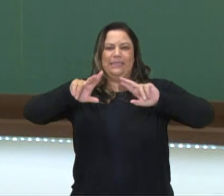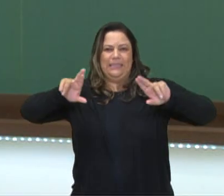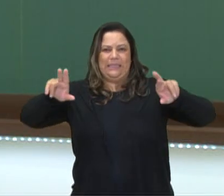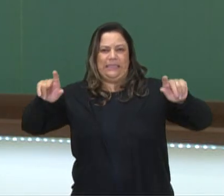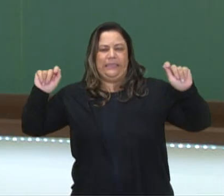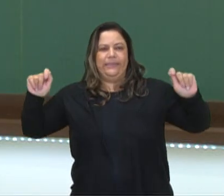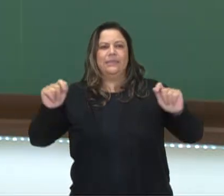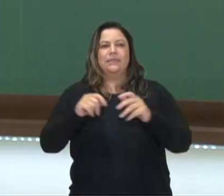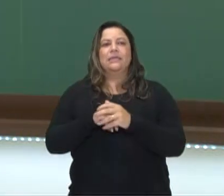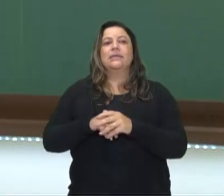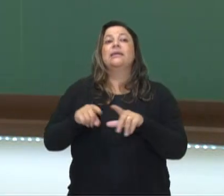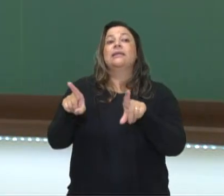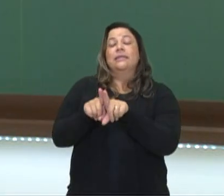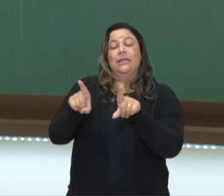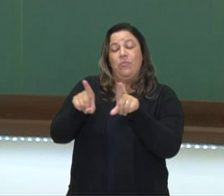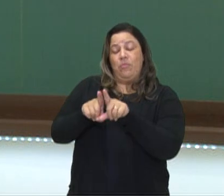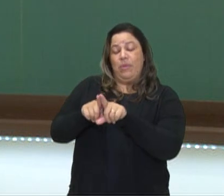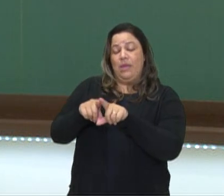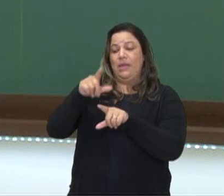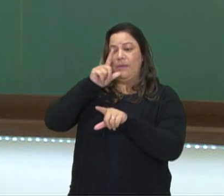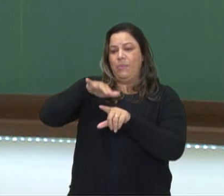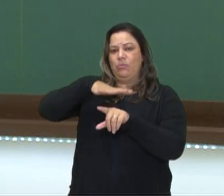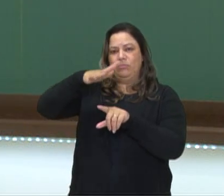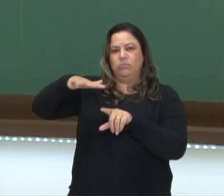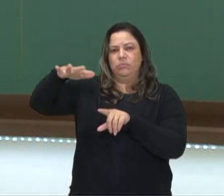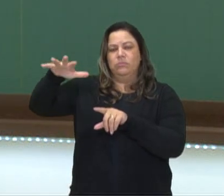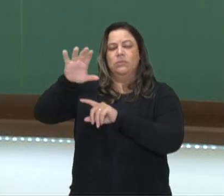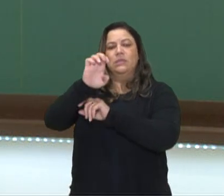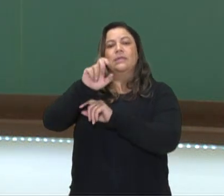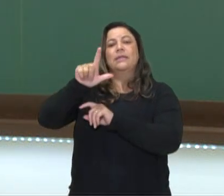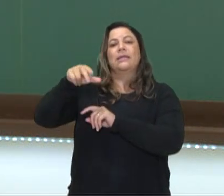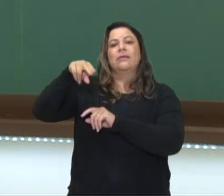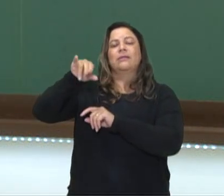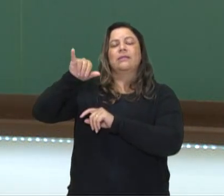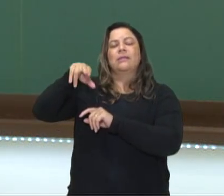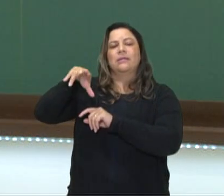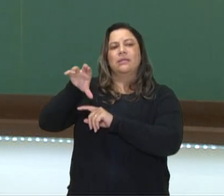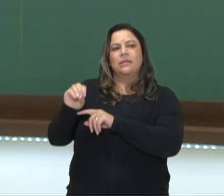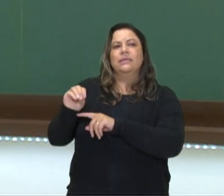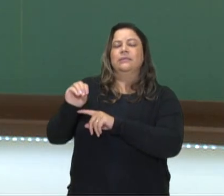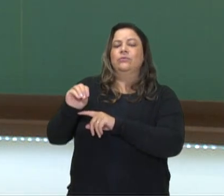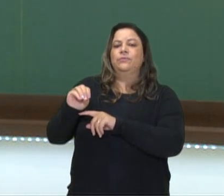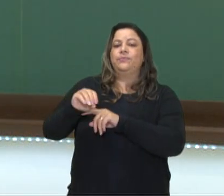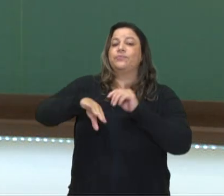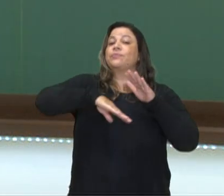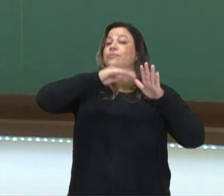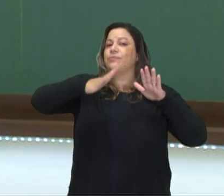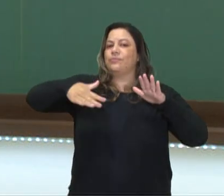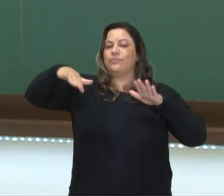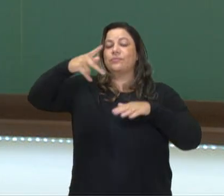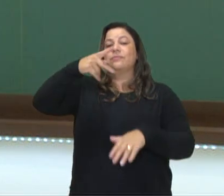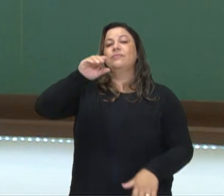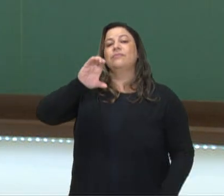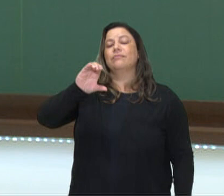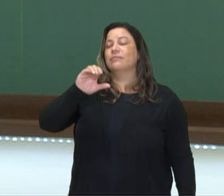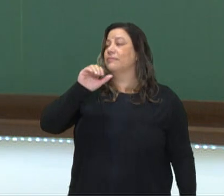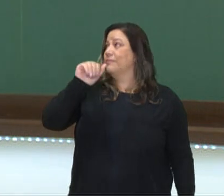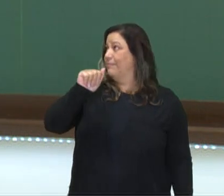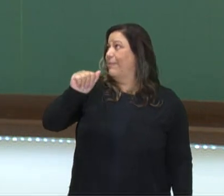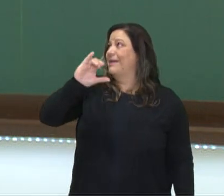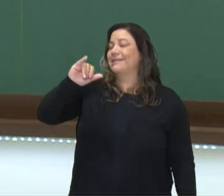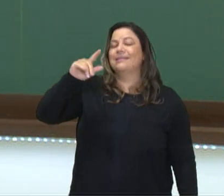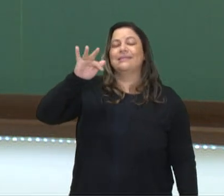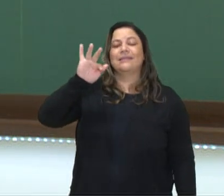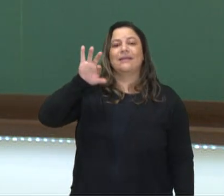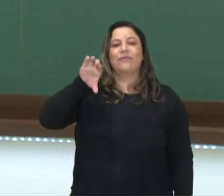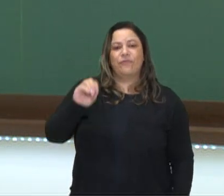Oceano Pacífico. E este fenômeno El Niño, ele se dá aonde? Principalmente aqui no Oceano Pacífico. Então, nessa área